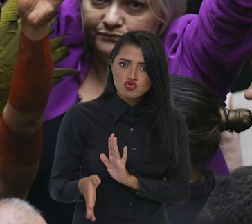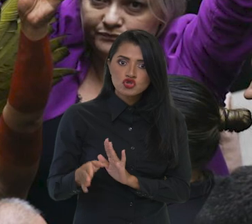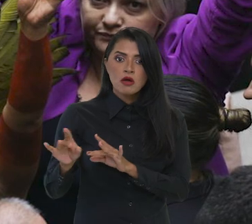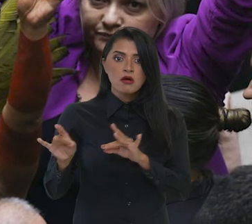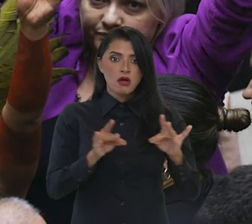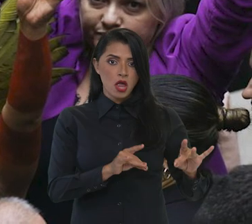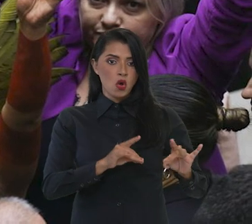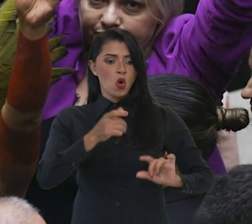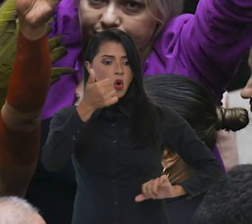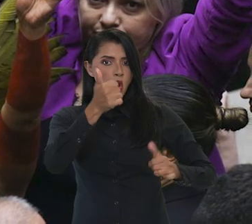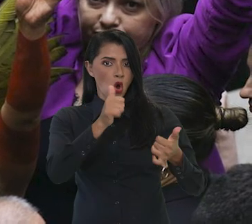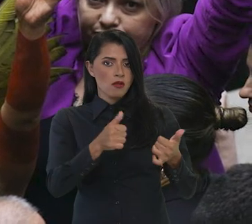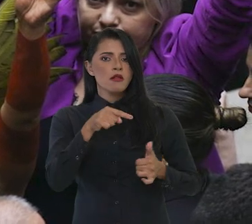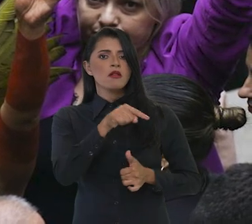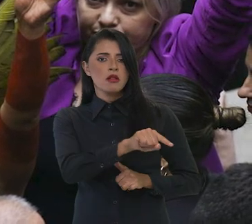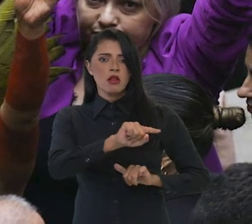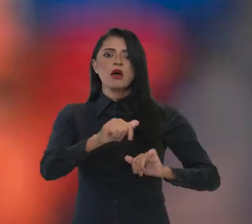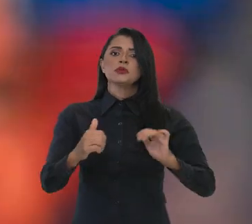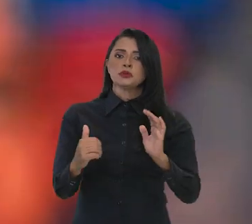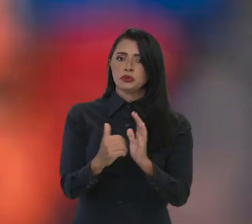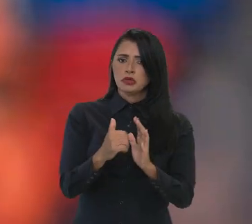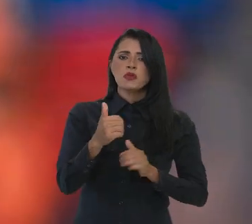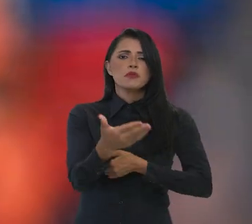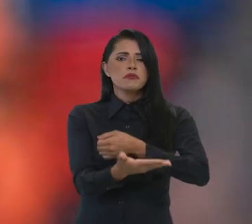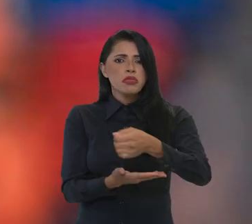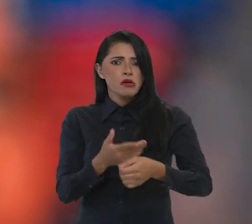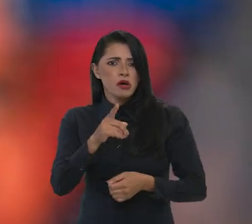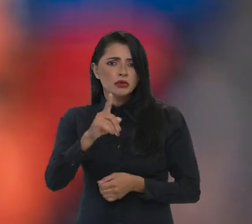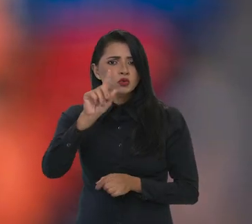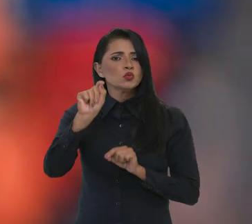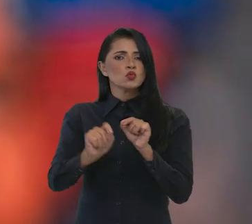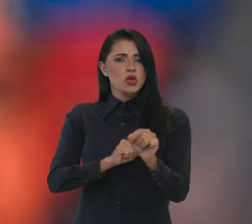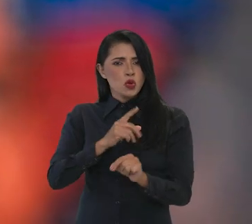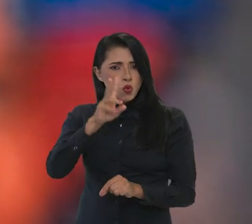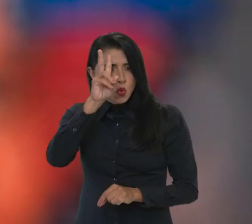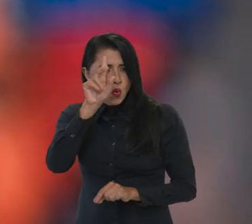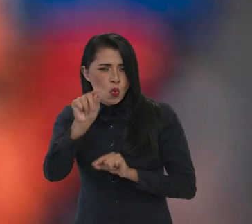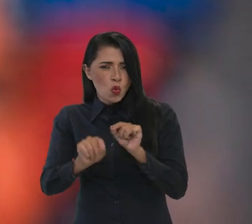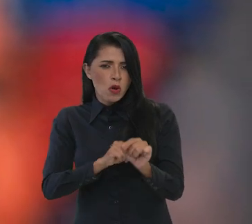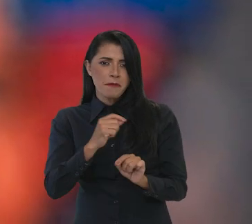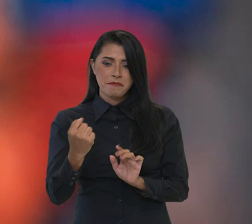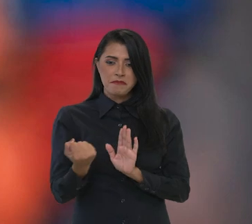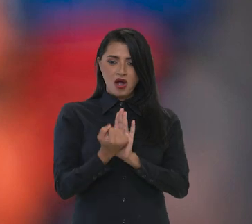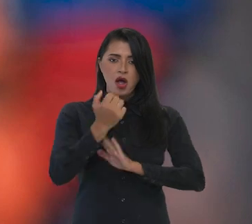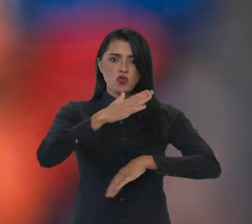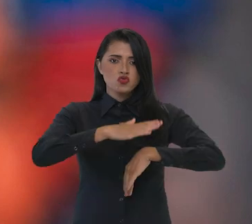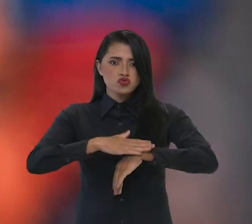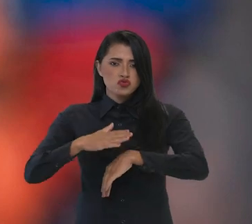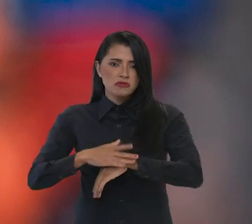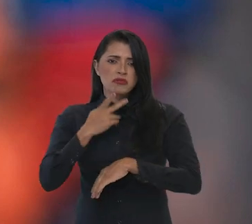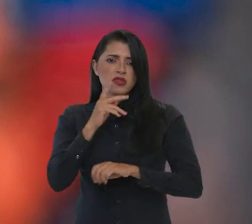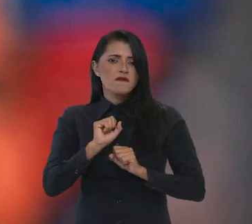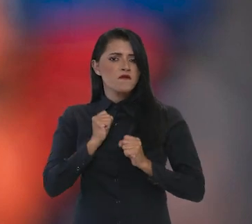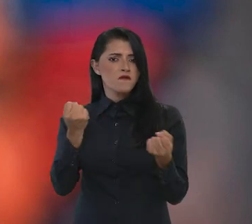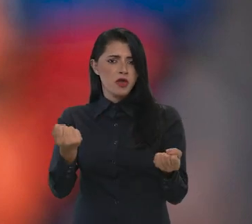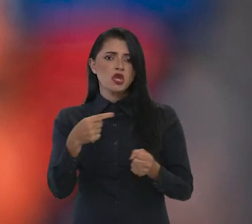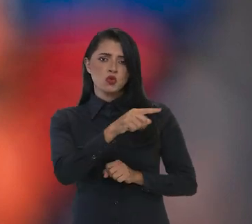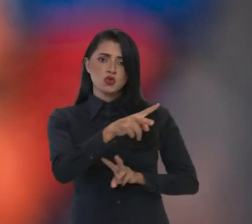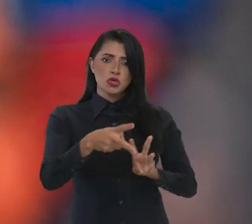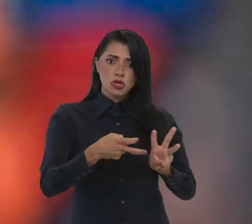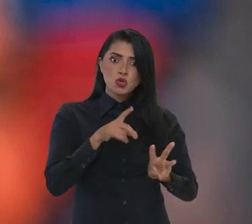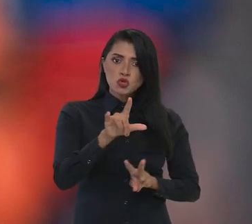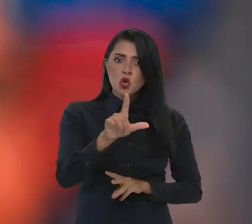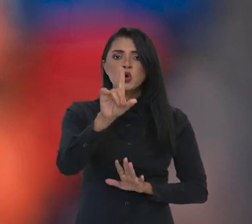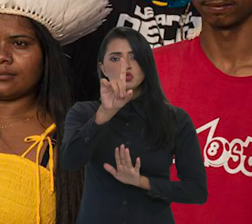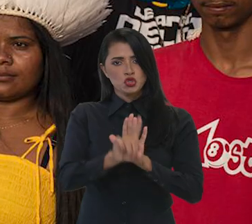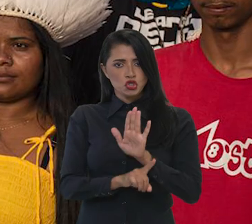Deputados e agora passará pela análise do Senado. Ele é baseado na tese conhecida como marco temporal, que sustenta que os